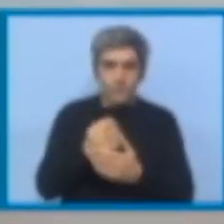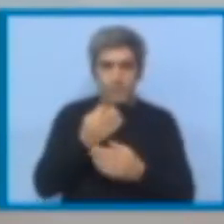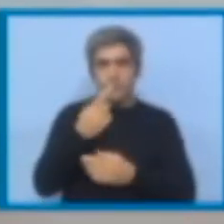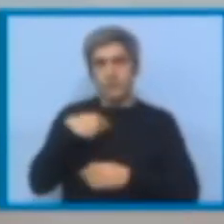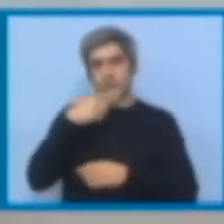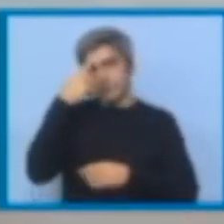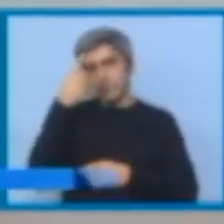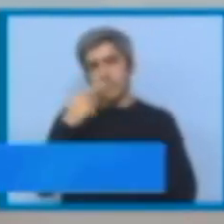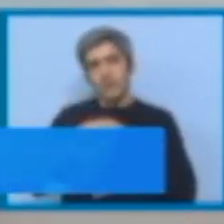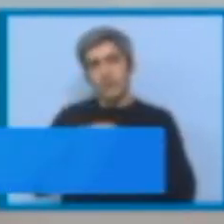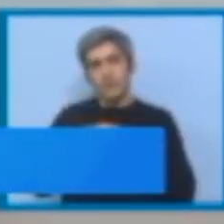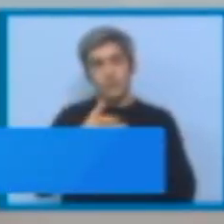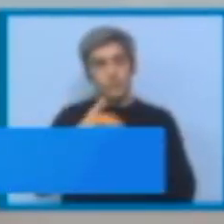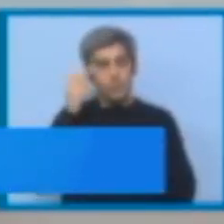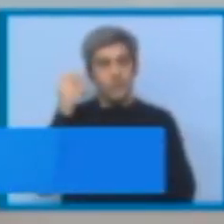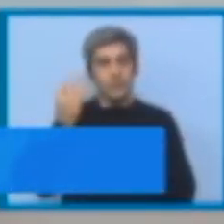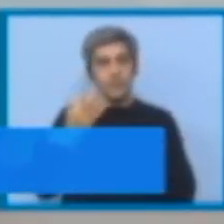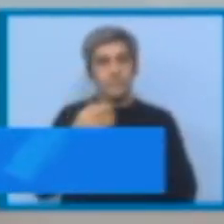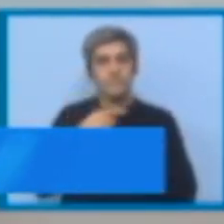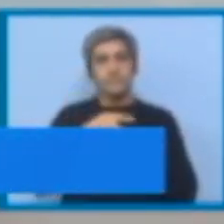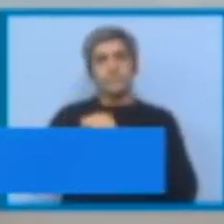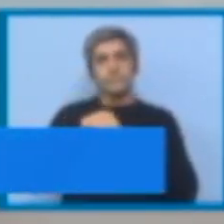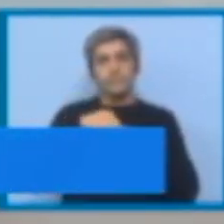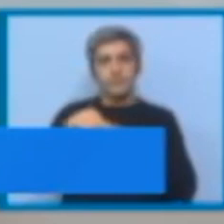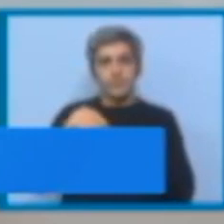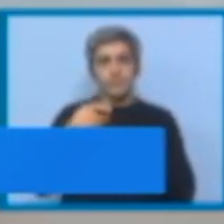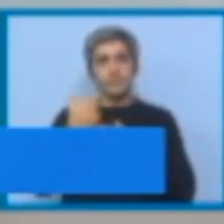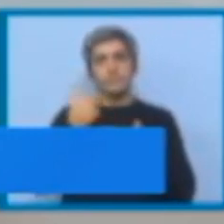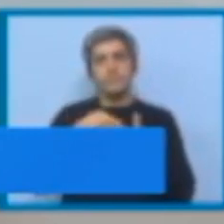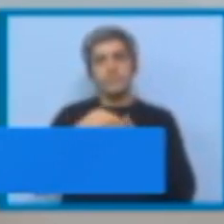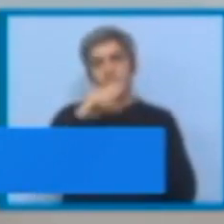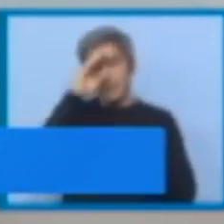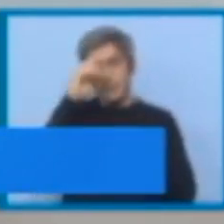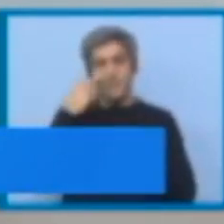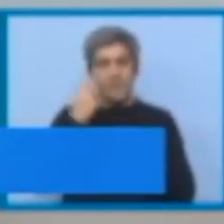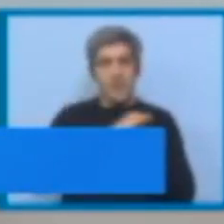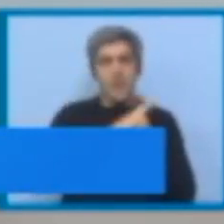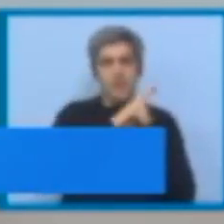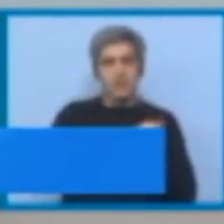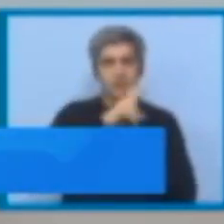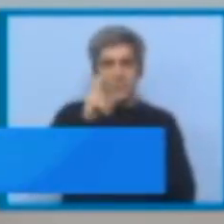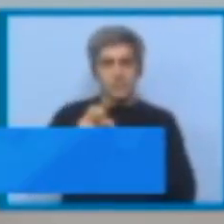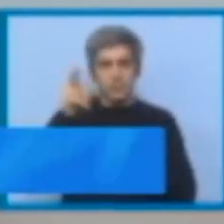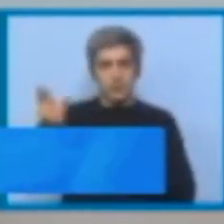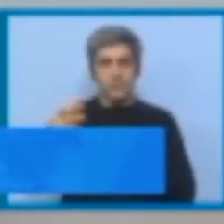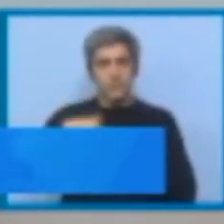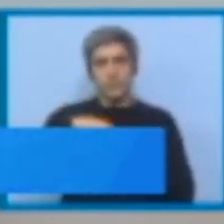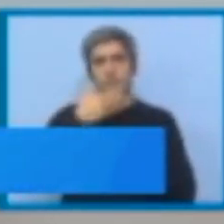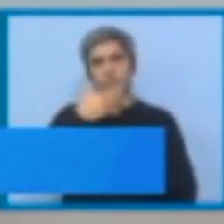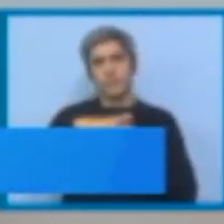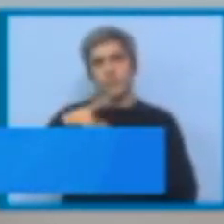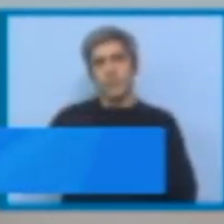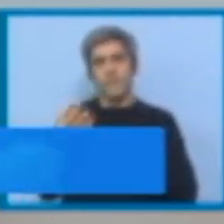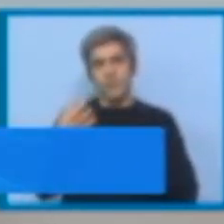coisas, o tempo foge, não é? E nestes contextos da presença do Papa, das suas viagens, como nós tivemos a experiência em